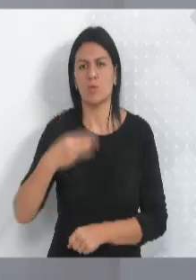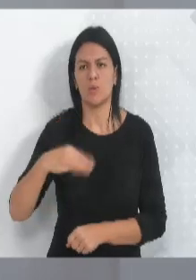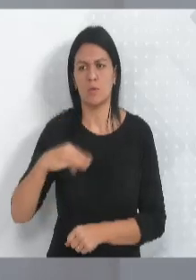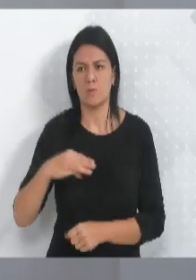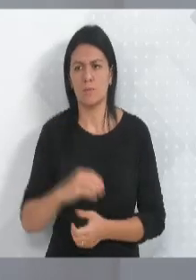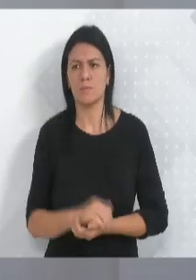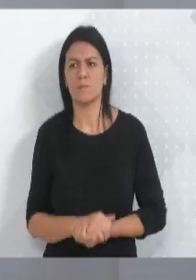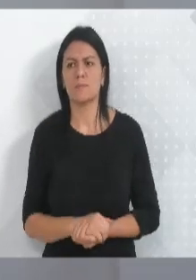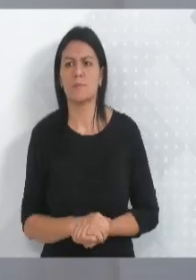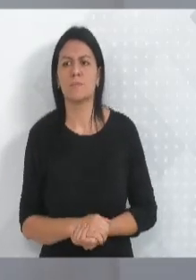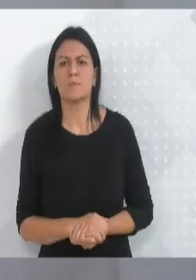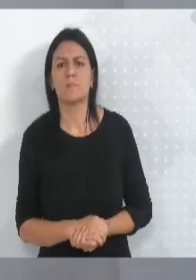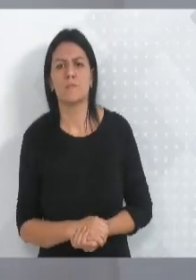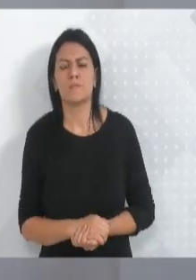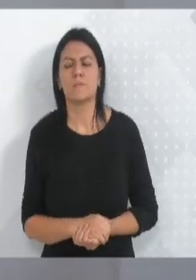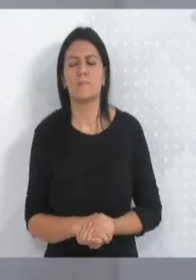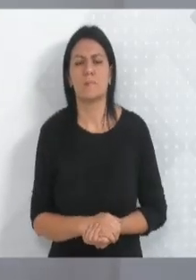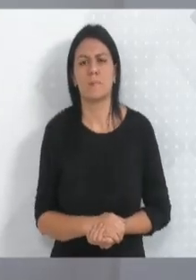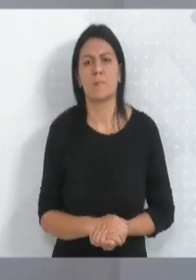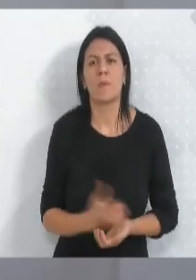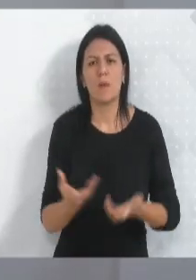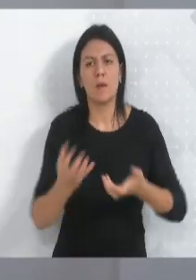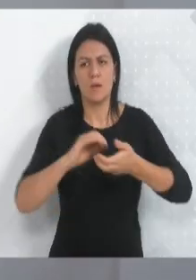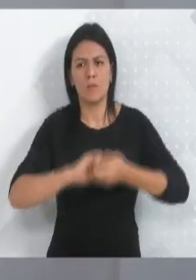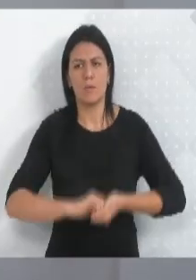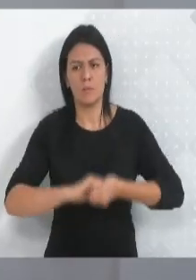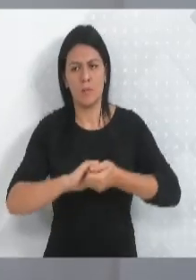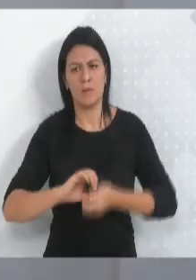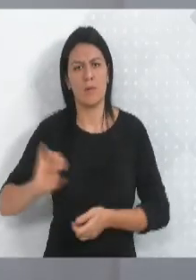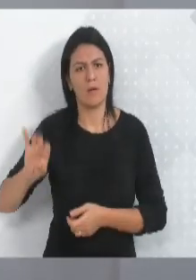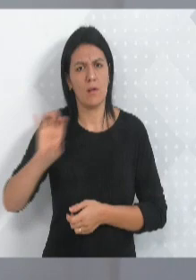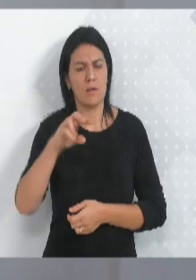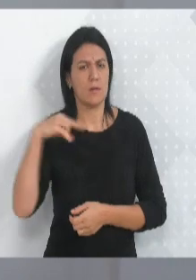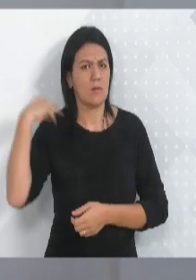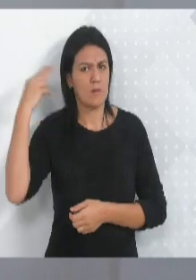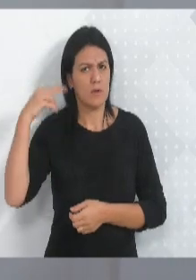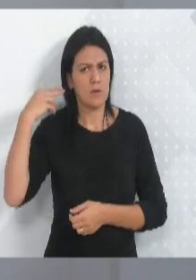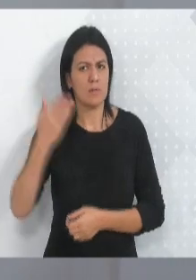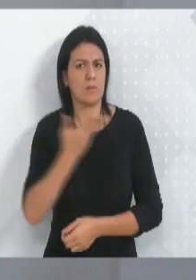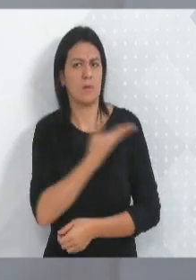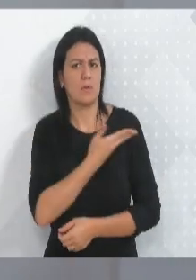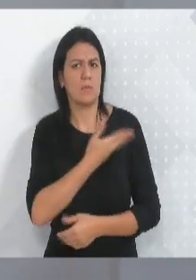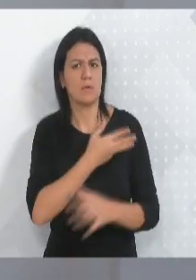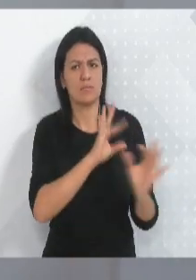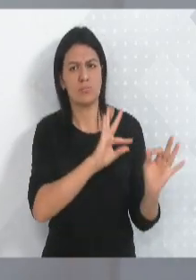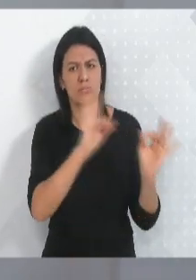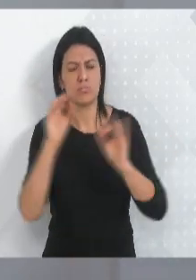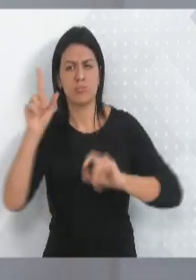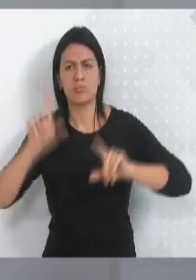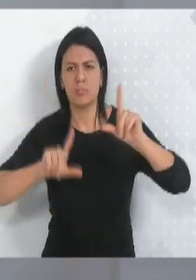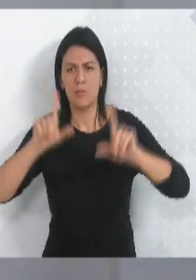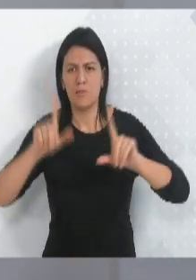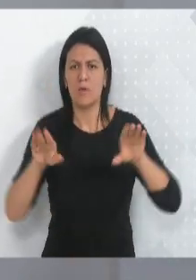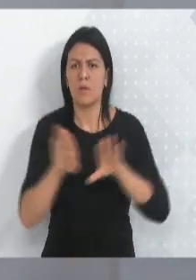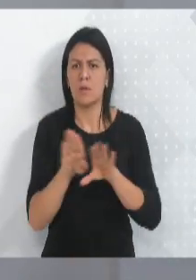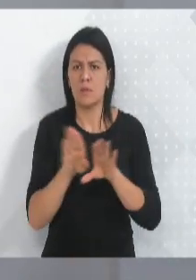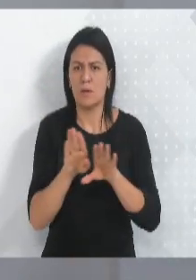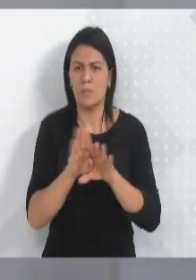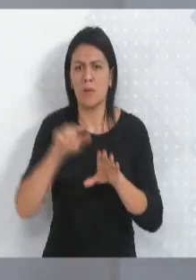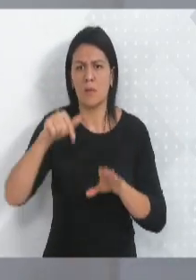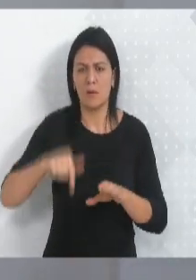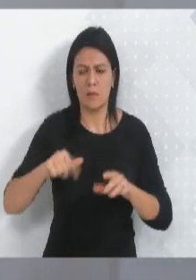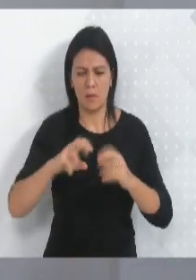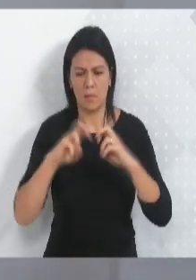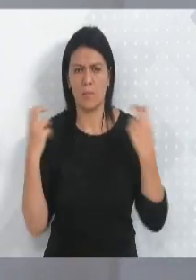Senhores vereadores, quero cumprimentar os colegas vereadores, amigos que nos acompanham pela TVL, amigos que nos acompanham também aqui em